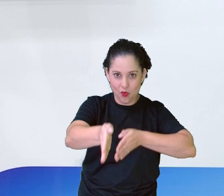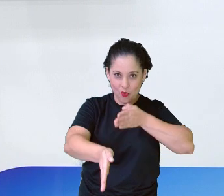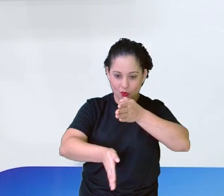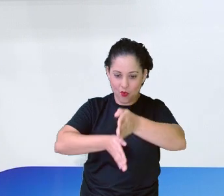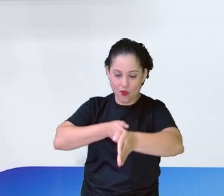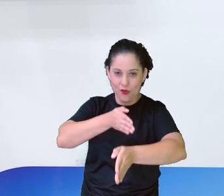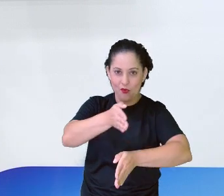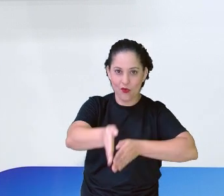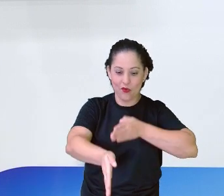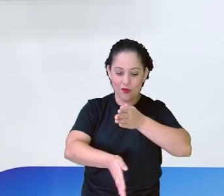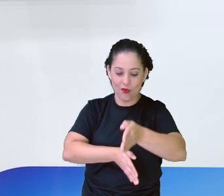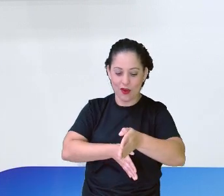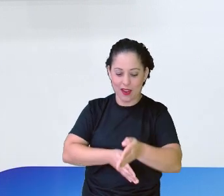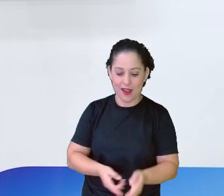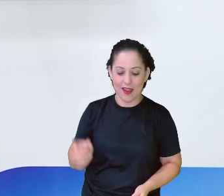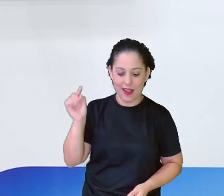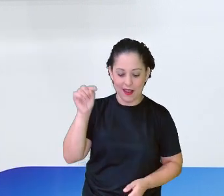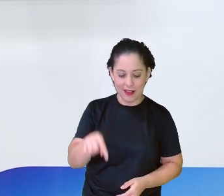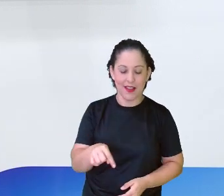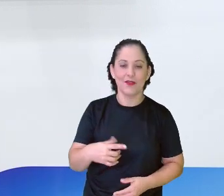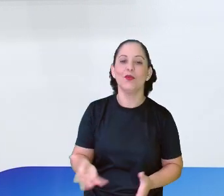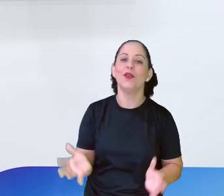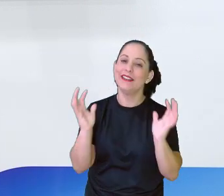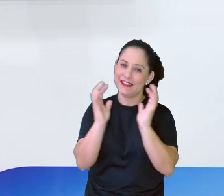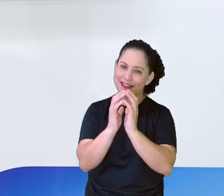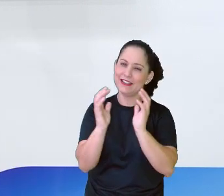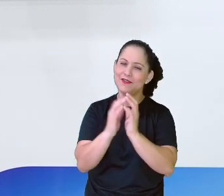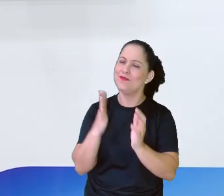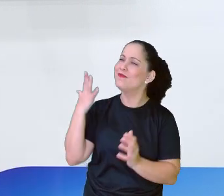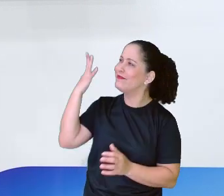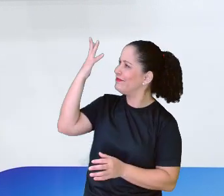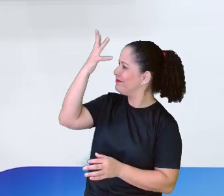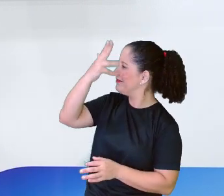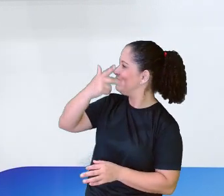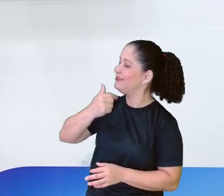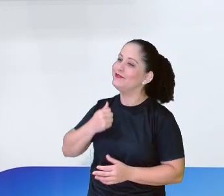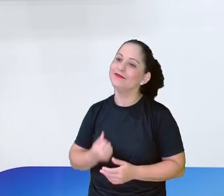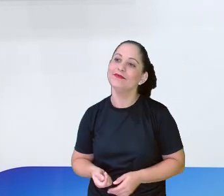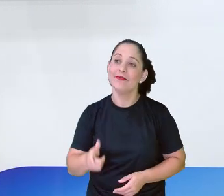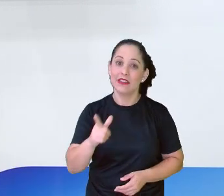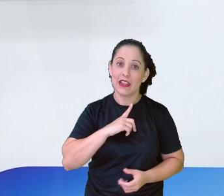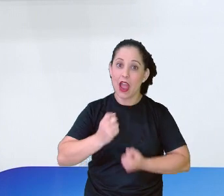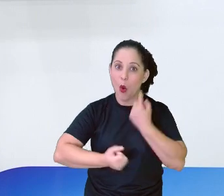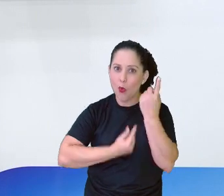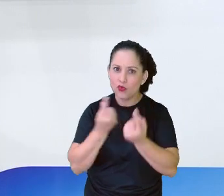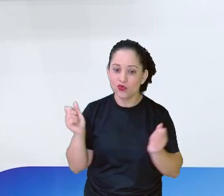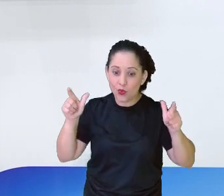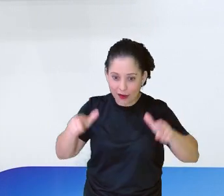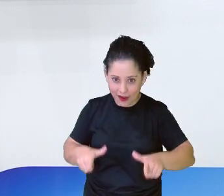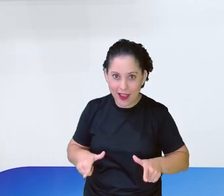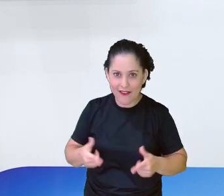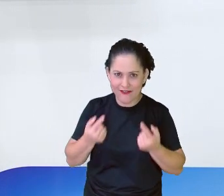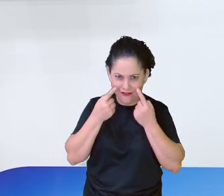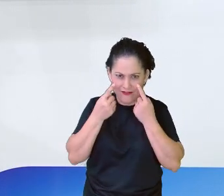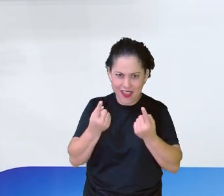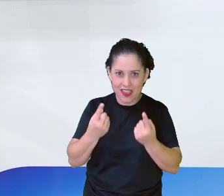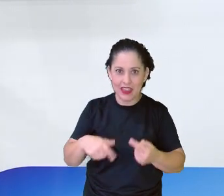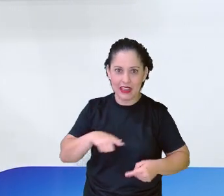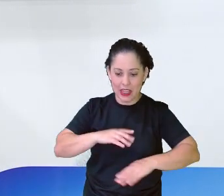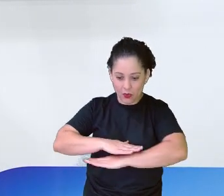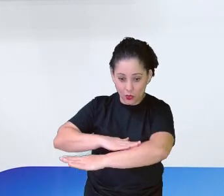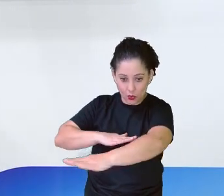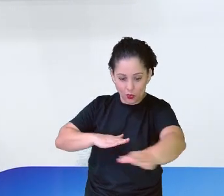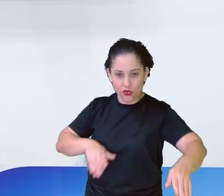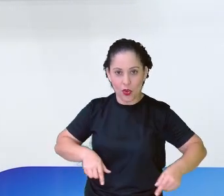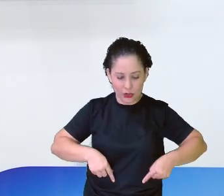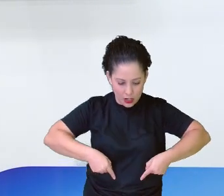cidade e era muito fofinho. E ainda se a gente observar alguns cantos aqui da cidade do Recife, tem a linha, ainda mostrando assim, na